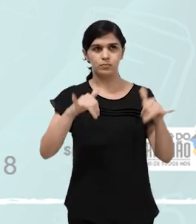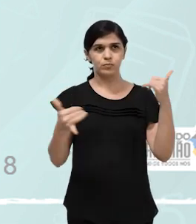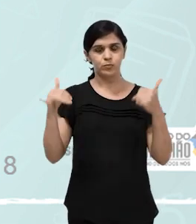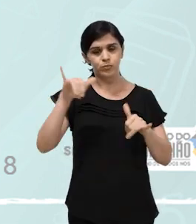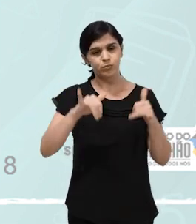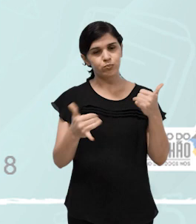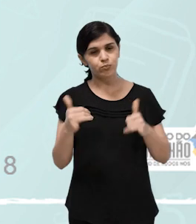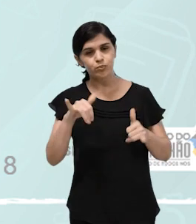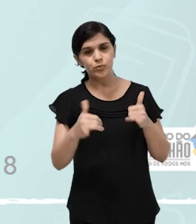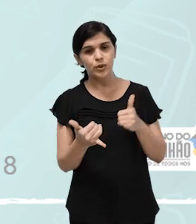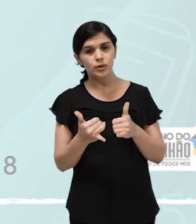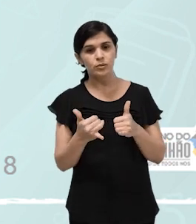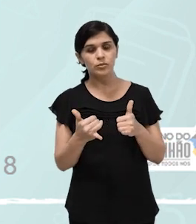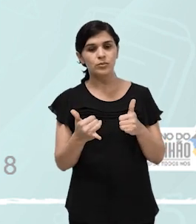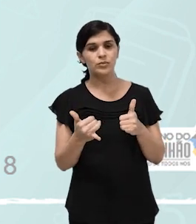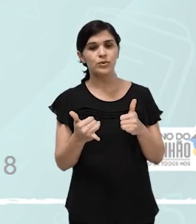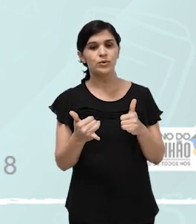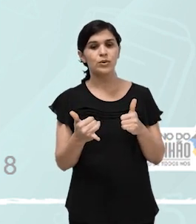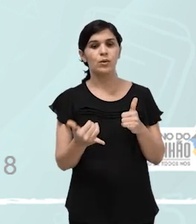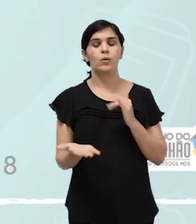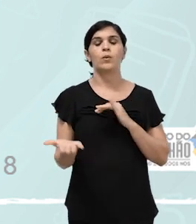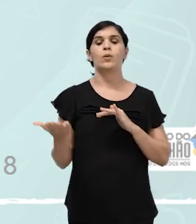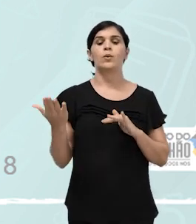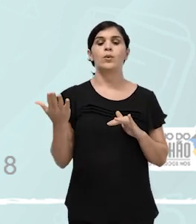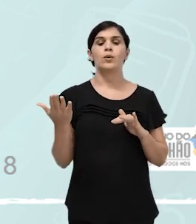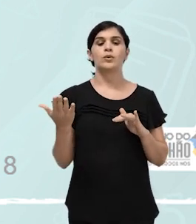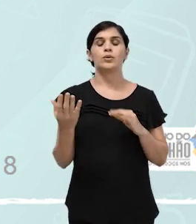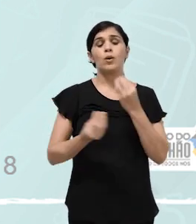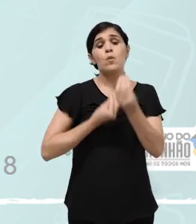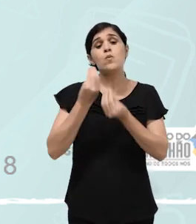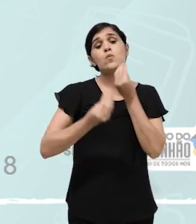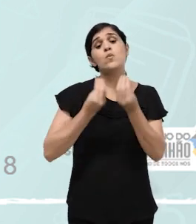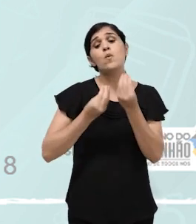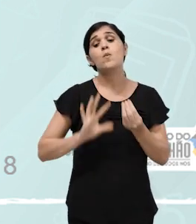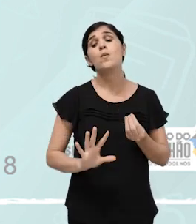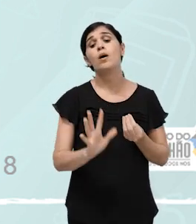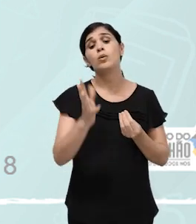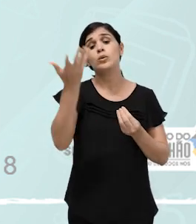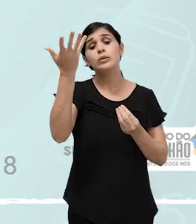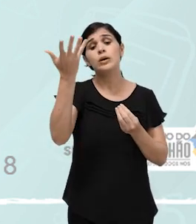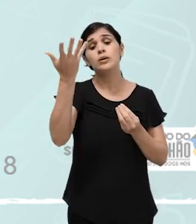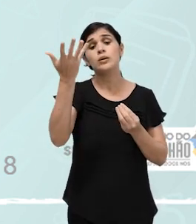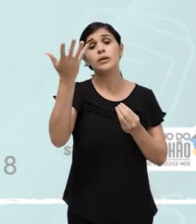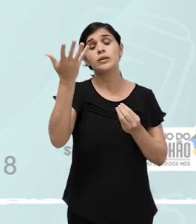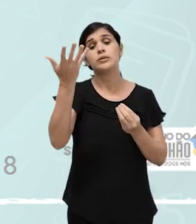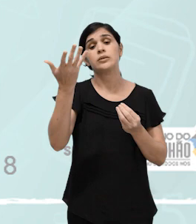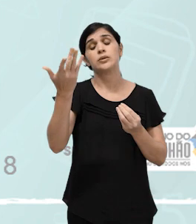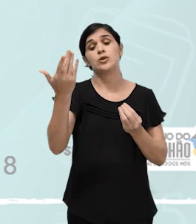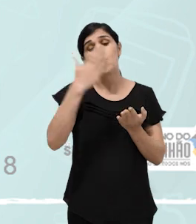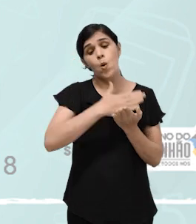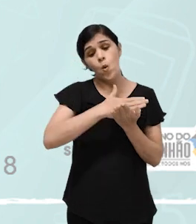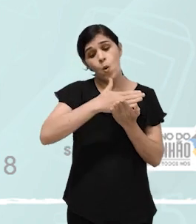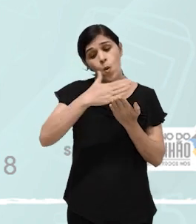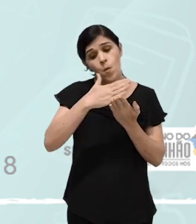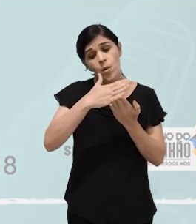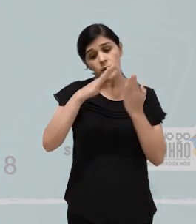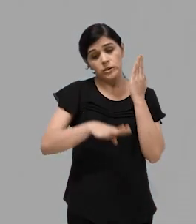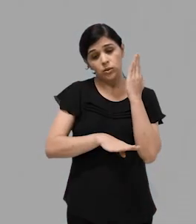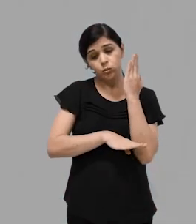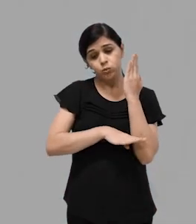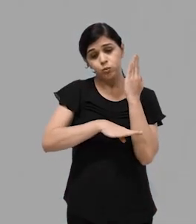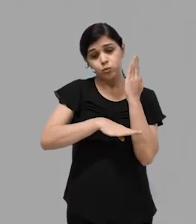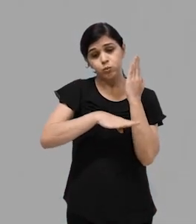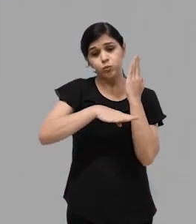dessa afinidade eletrônica, ela vai se dar de baixo para cima, nas famílias, de baixo